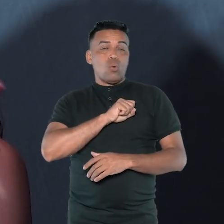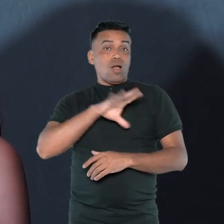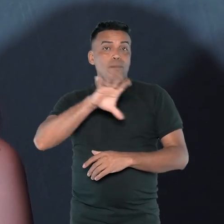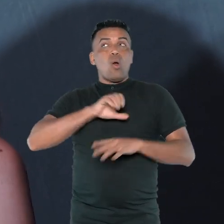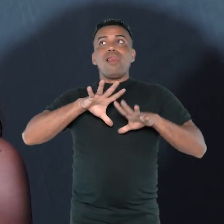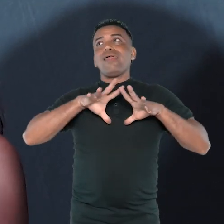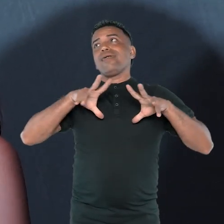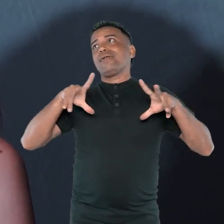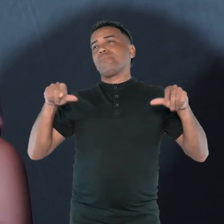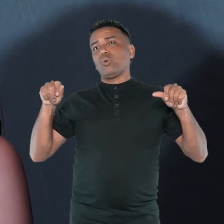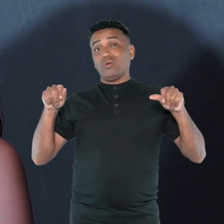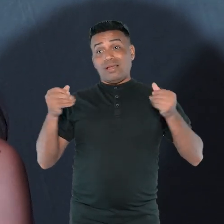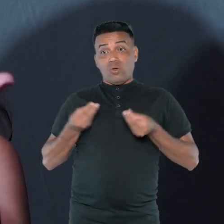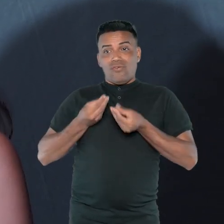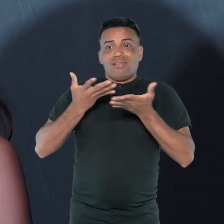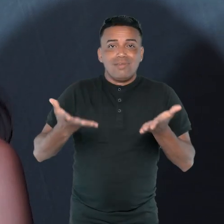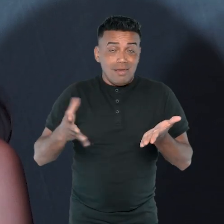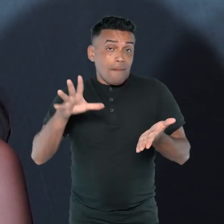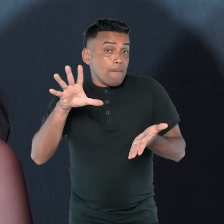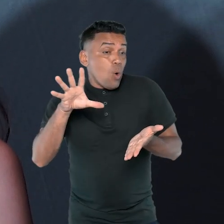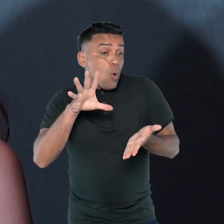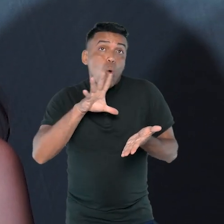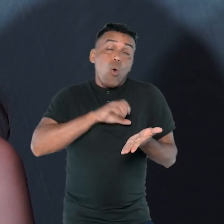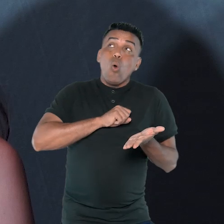assim, esse amor que você tenta nos trazer, que é um amor